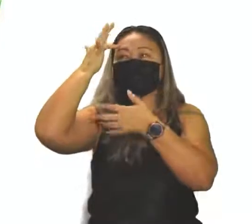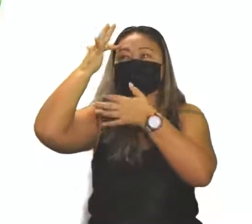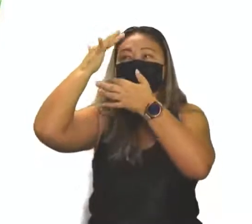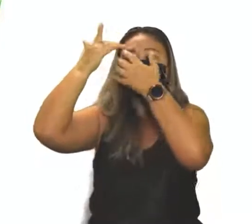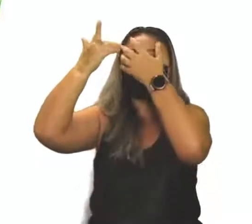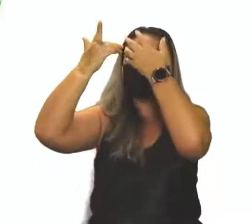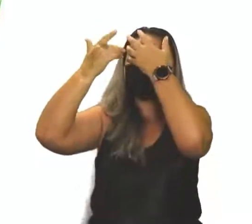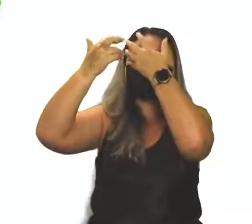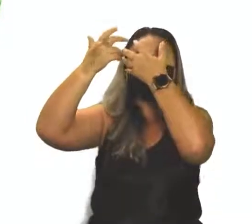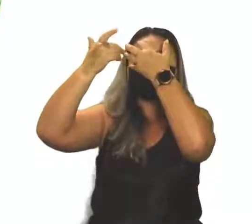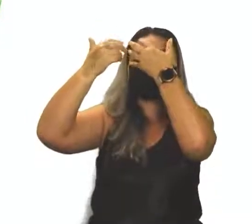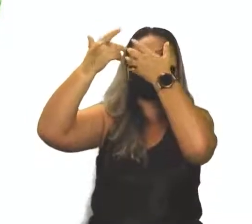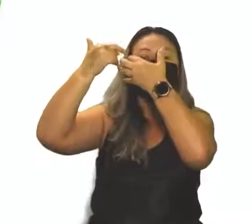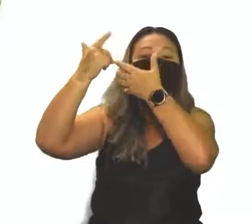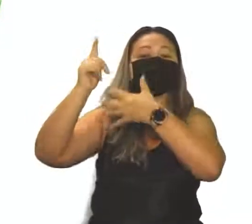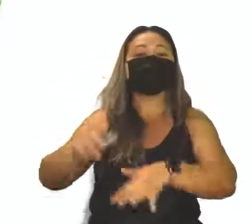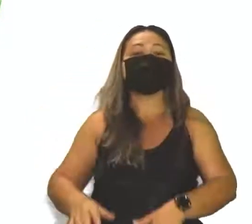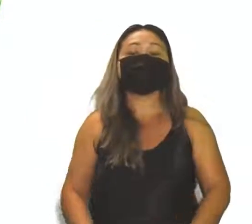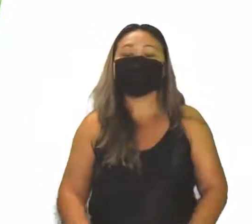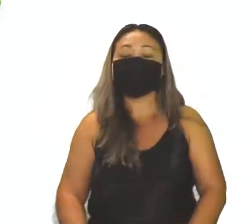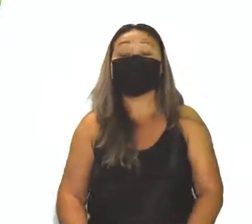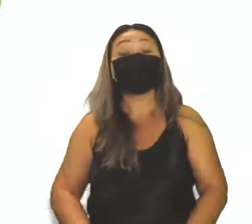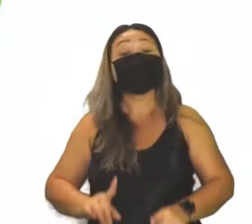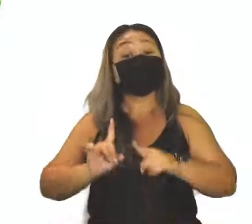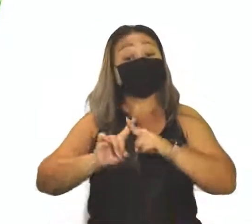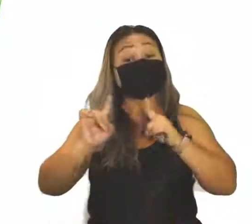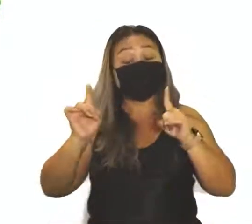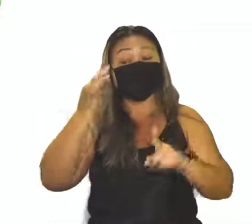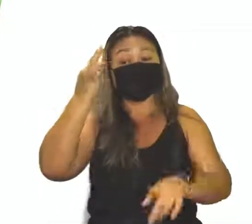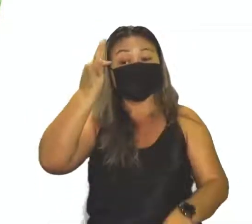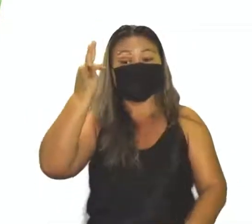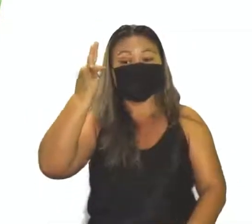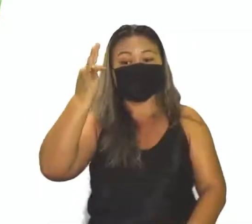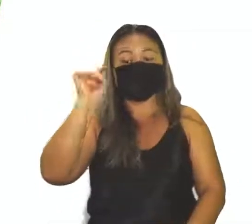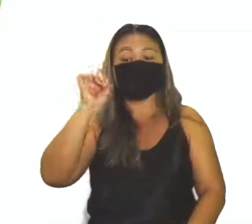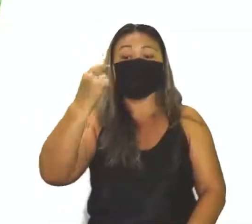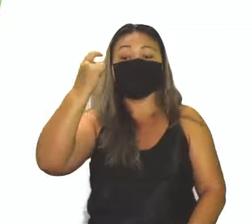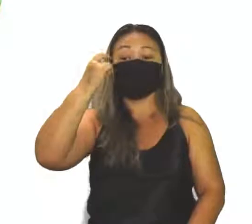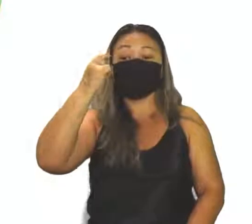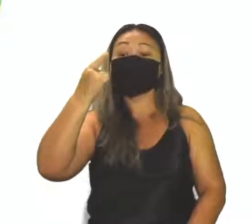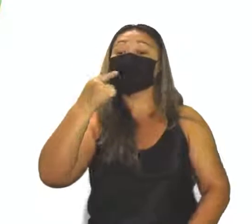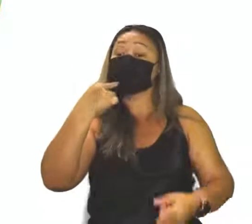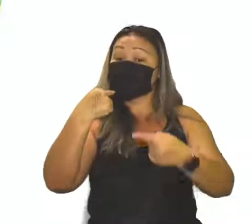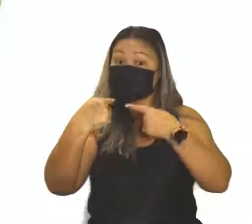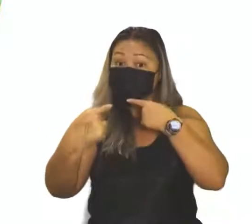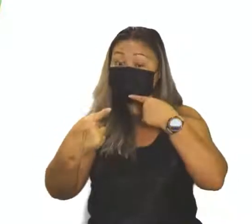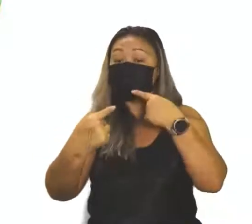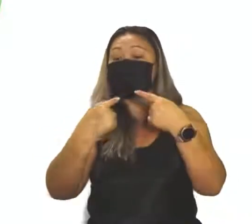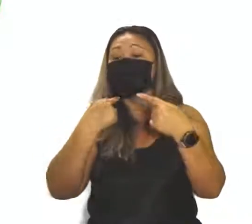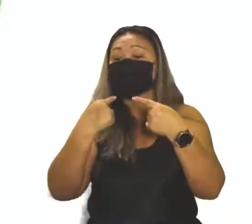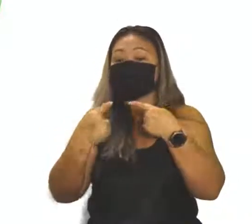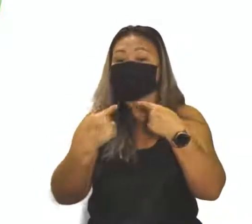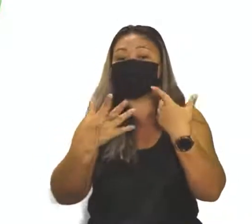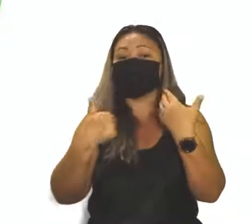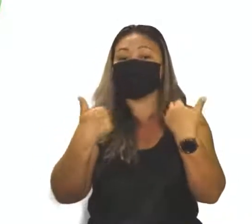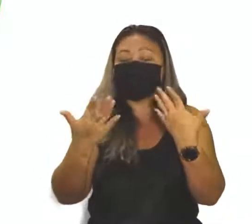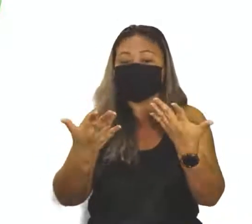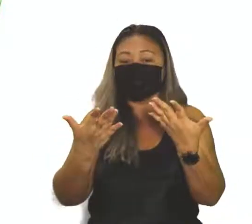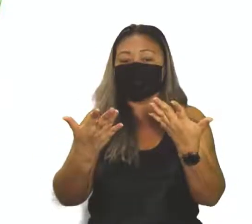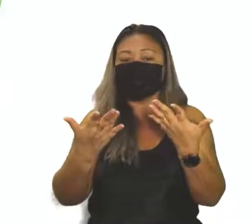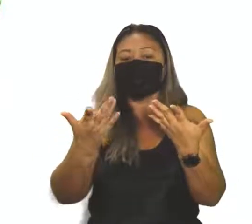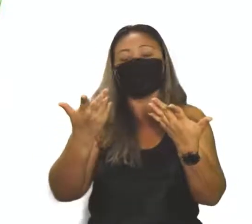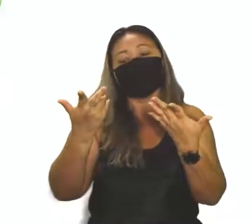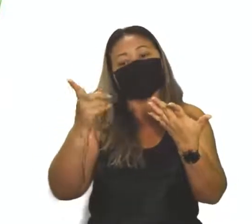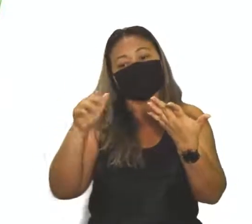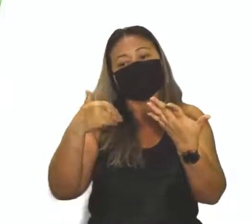né? Tem vários. Mas em filosofia ela se torna uma reflexão crítica, ó. Viu só? O